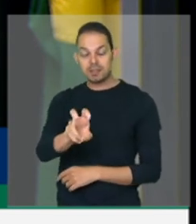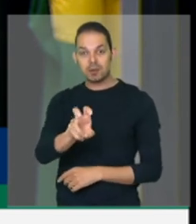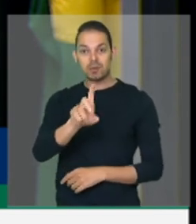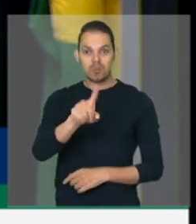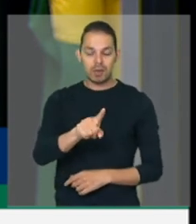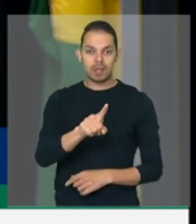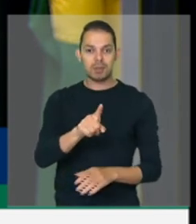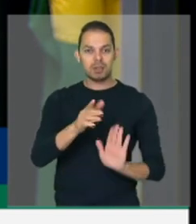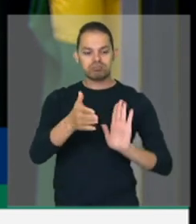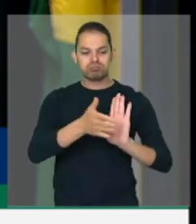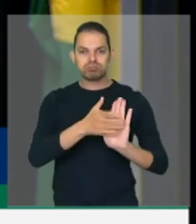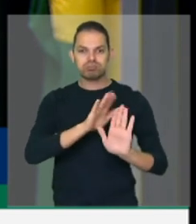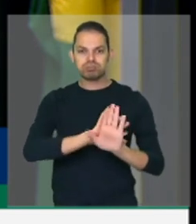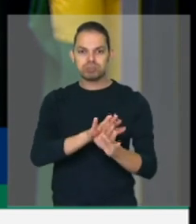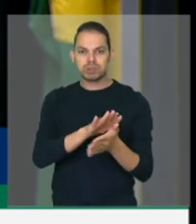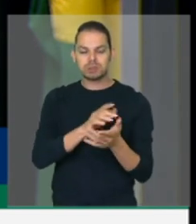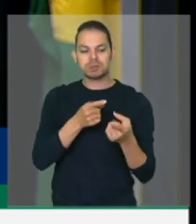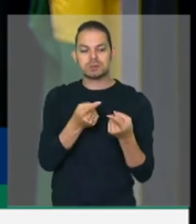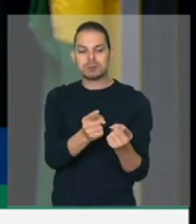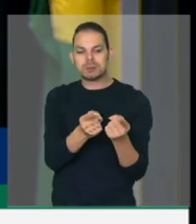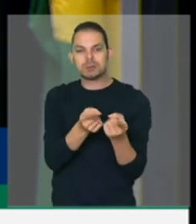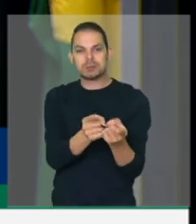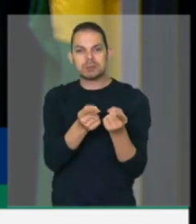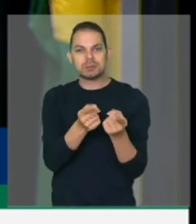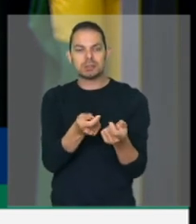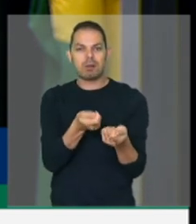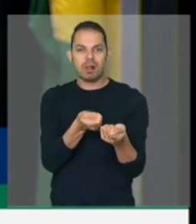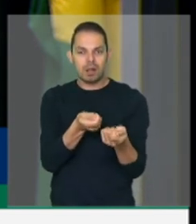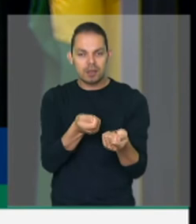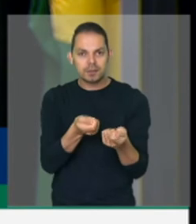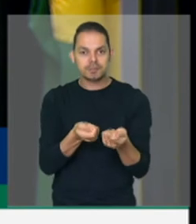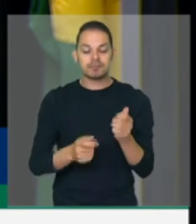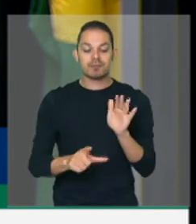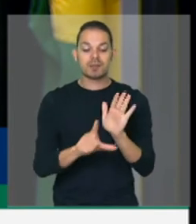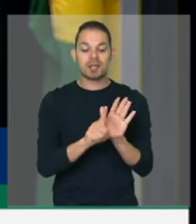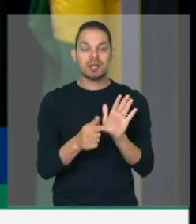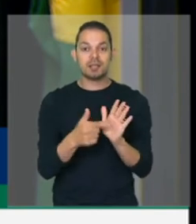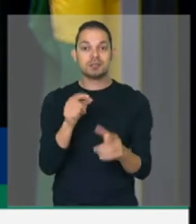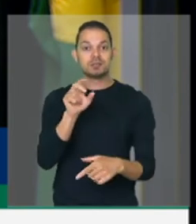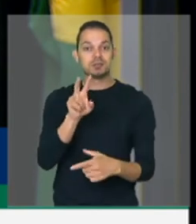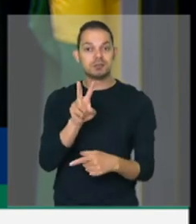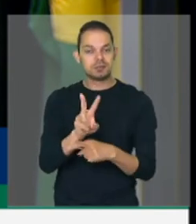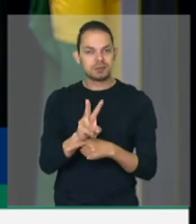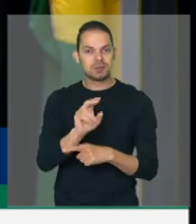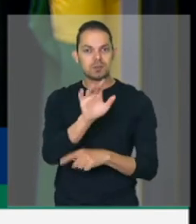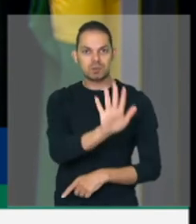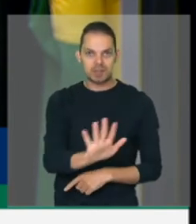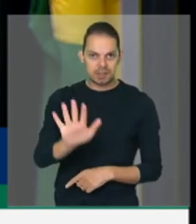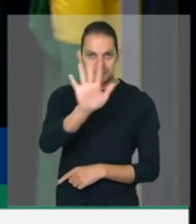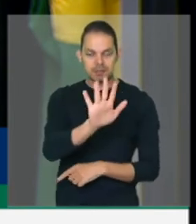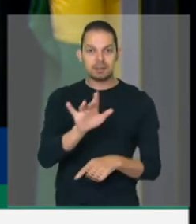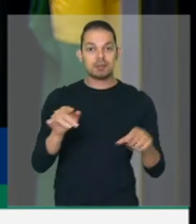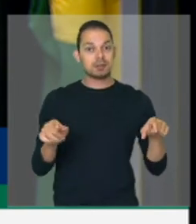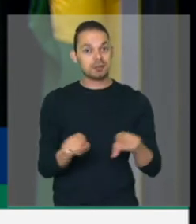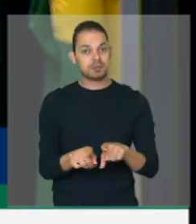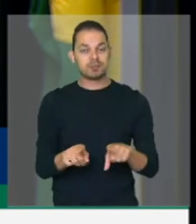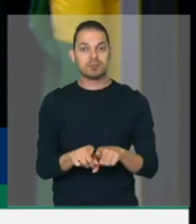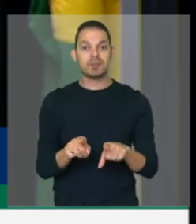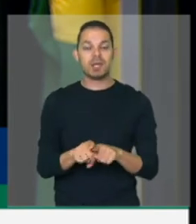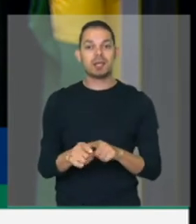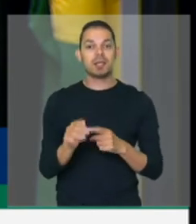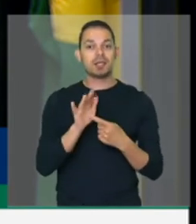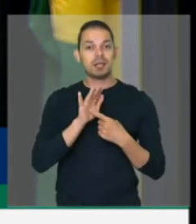intimidação, parece-se amoldar ao que disposto na Lei de Segurança Nacional. Ademais,